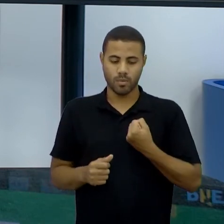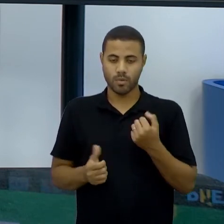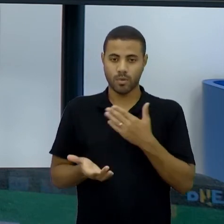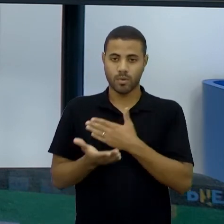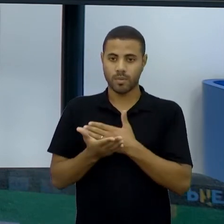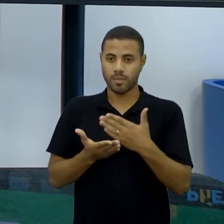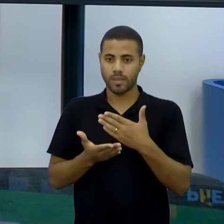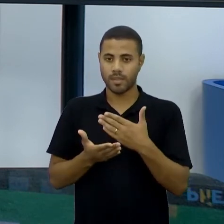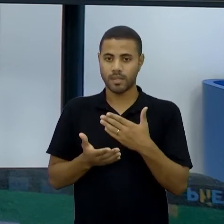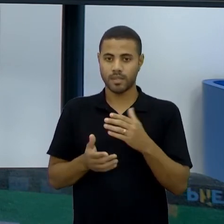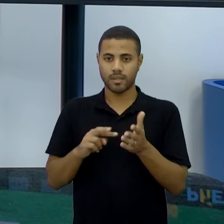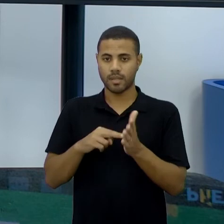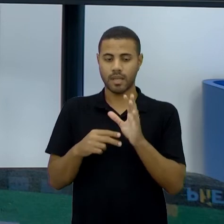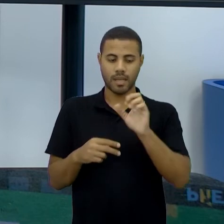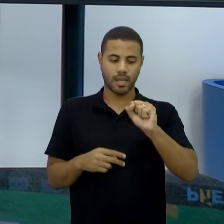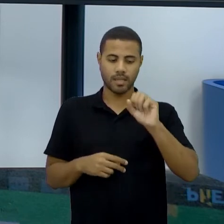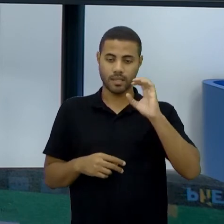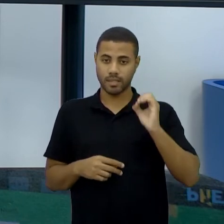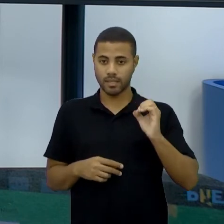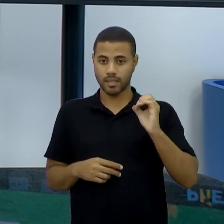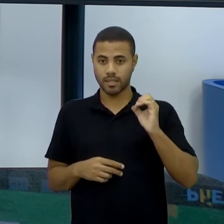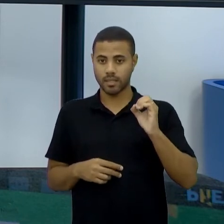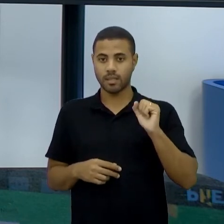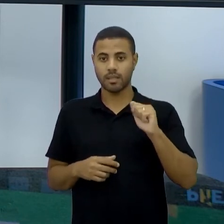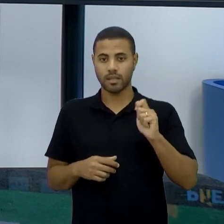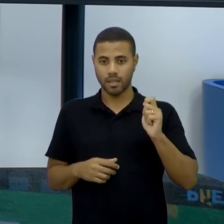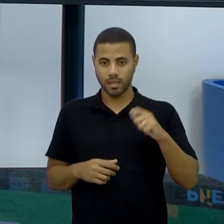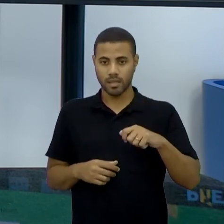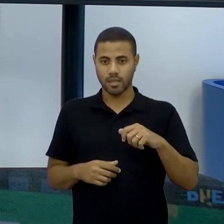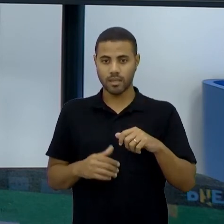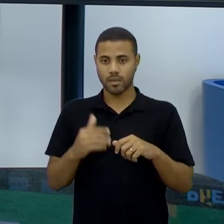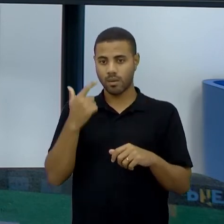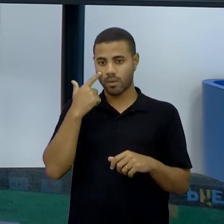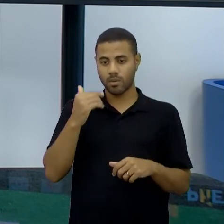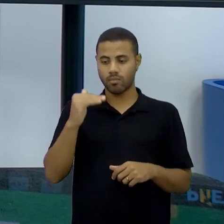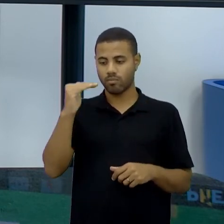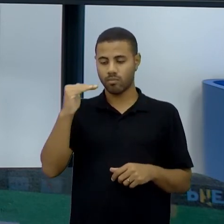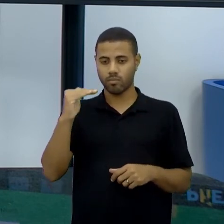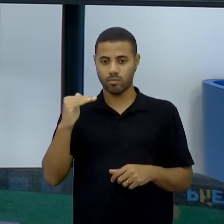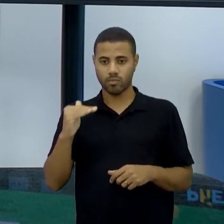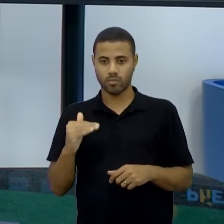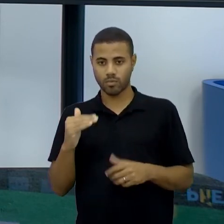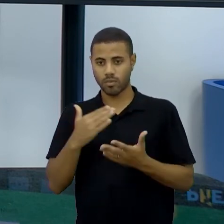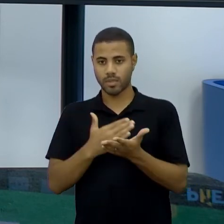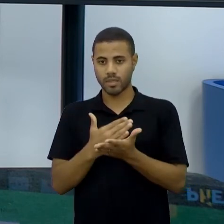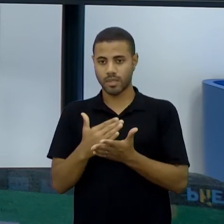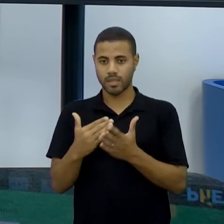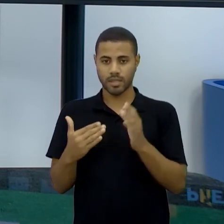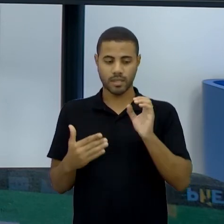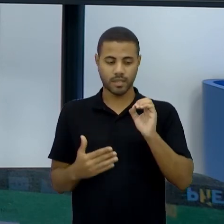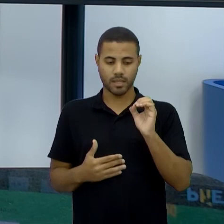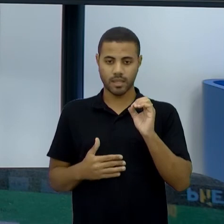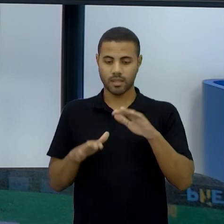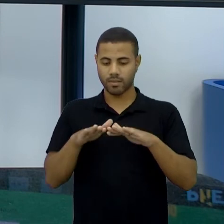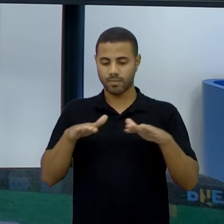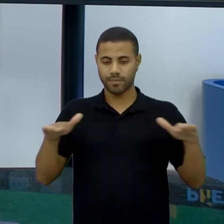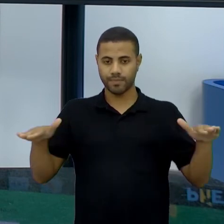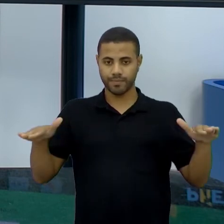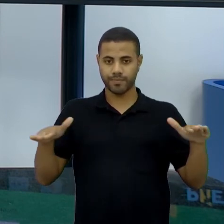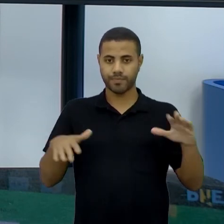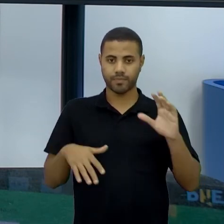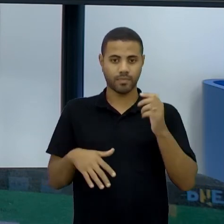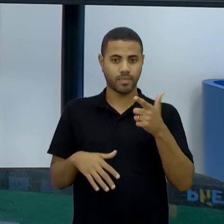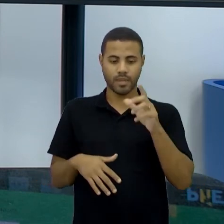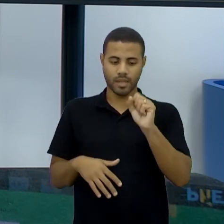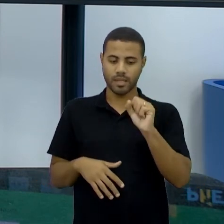saindo, é o S0. Mas aqui a gente pode descer, ó. Esse lançamento, se começar aqui no 0, não tem o S0 na